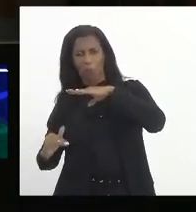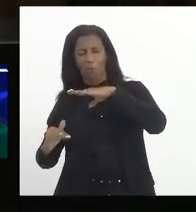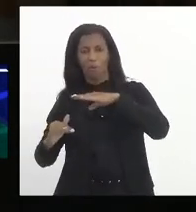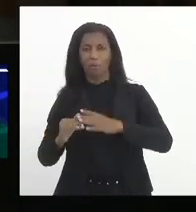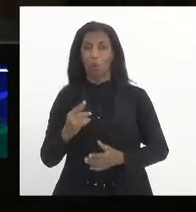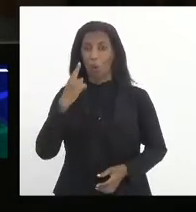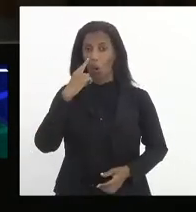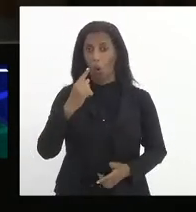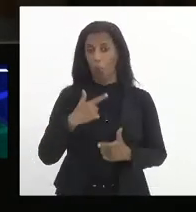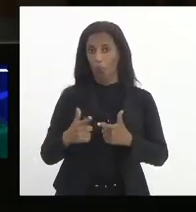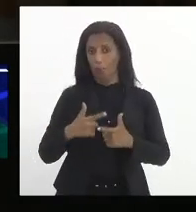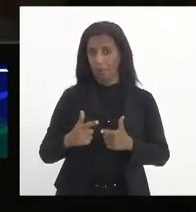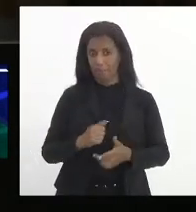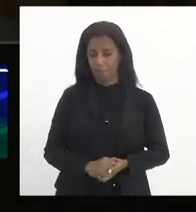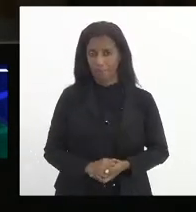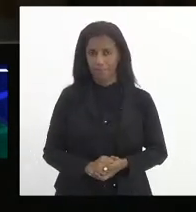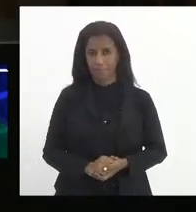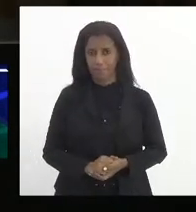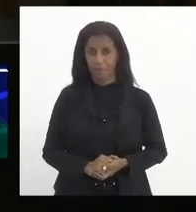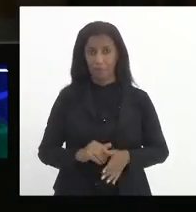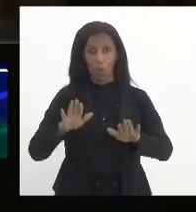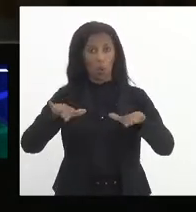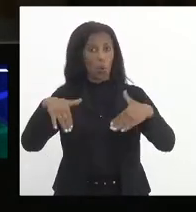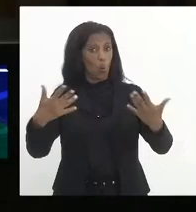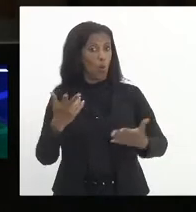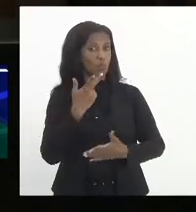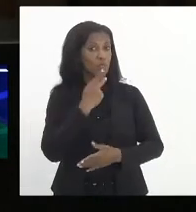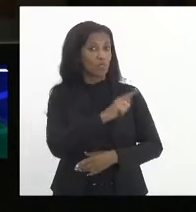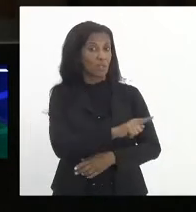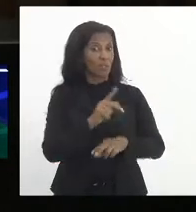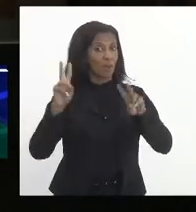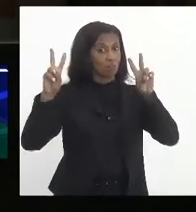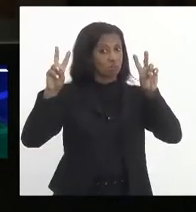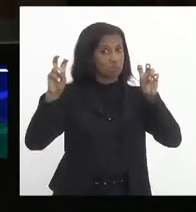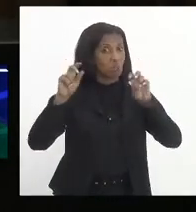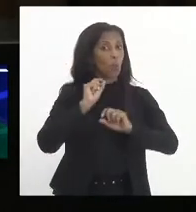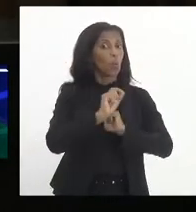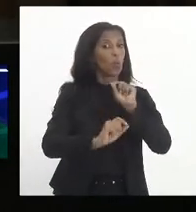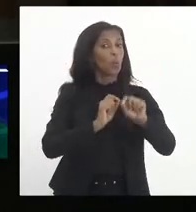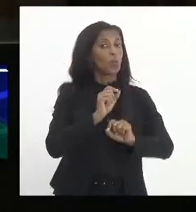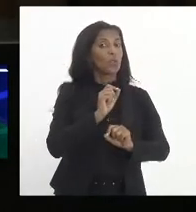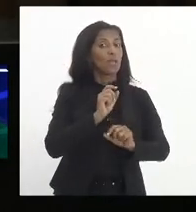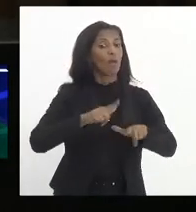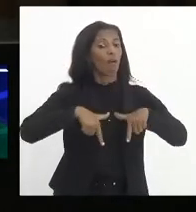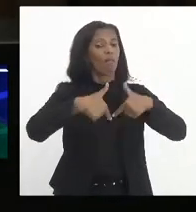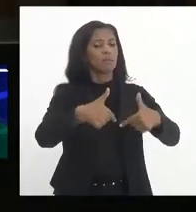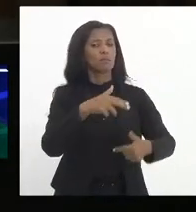e olha só problema quando você não diz que atitudes responsáveis são essas